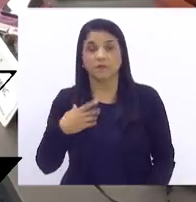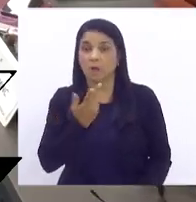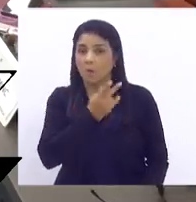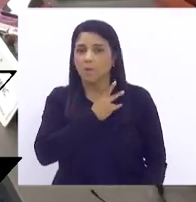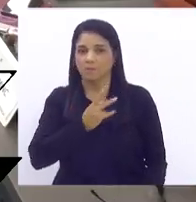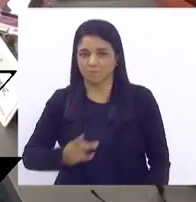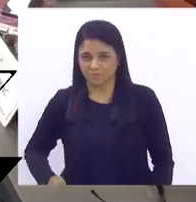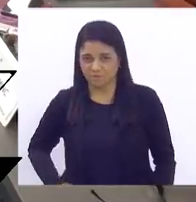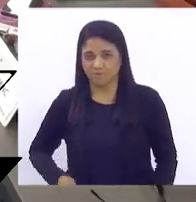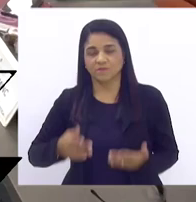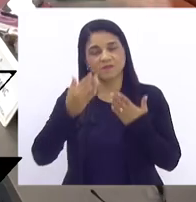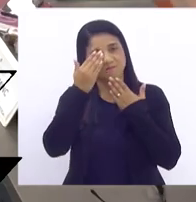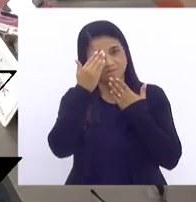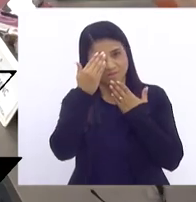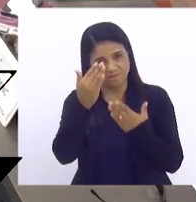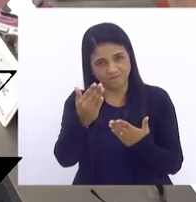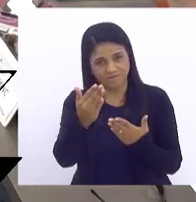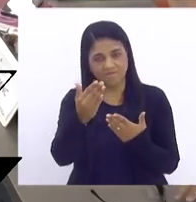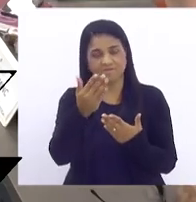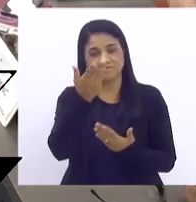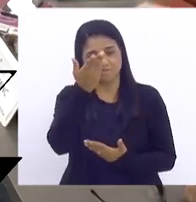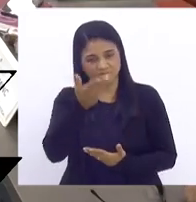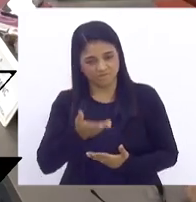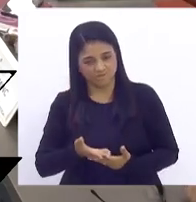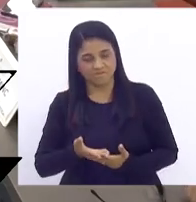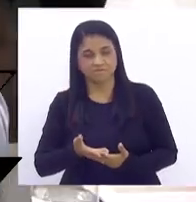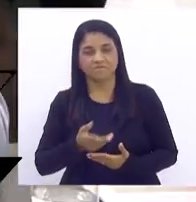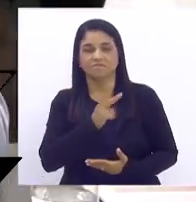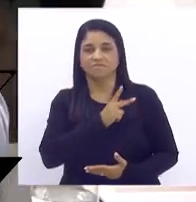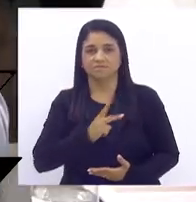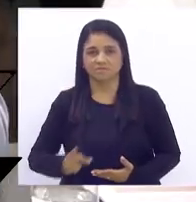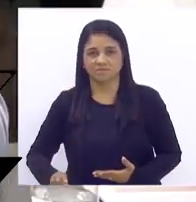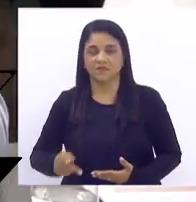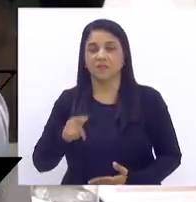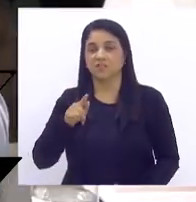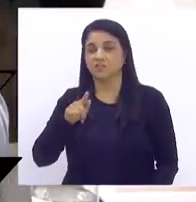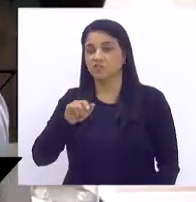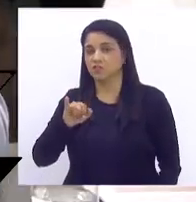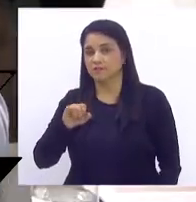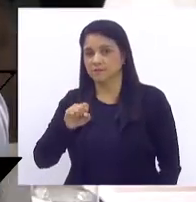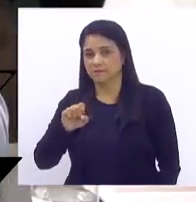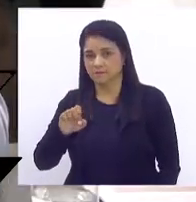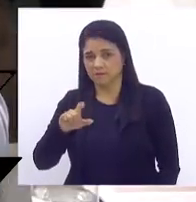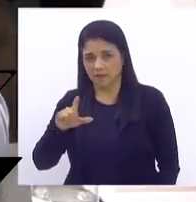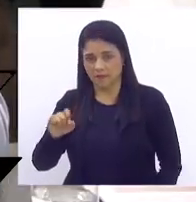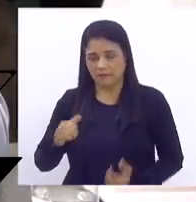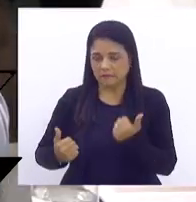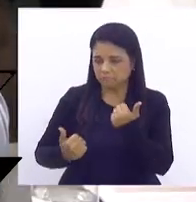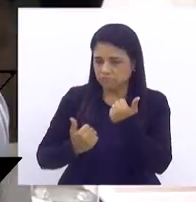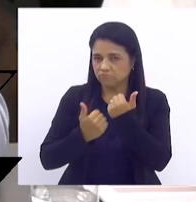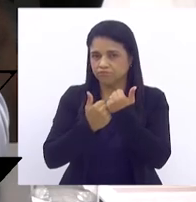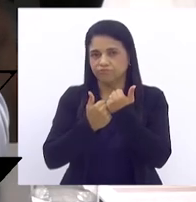queria agradecer Vossa Excelência e a Gisele, que vos assessora com tanta competência,